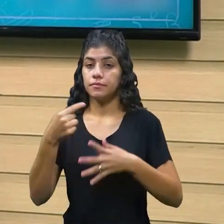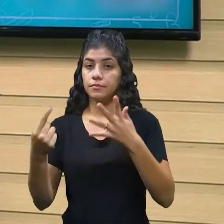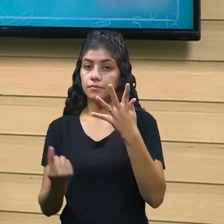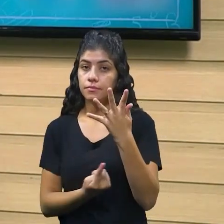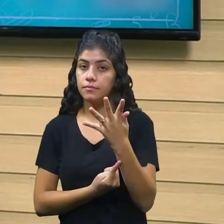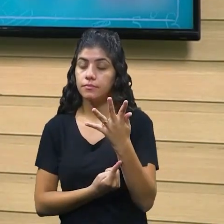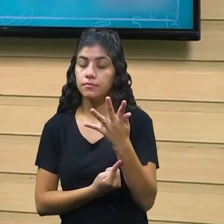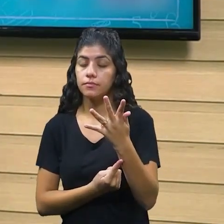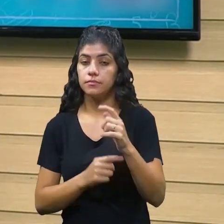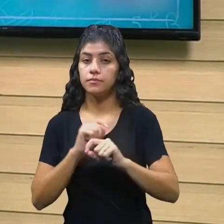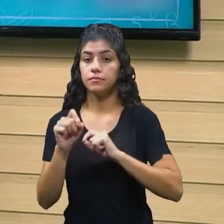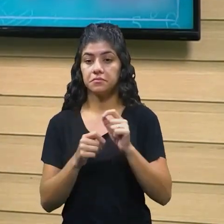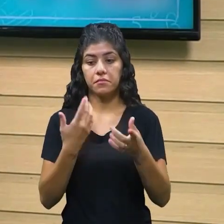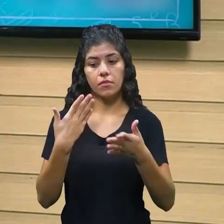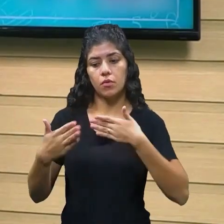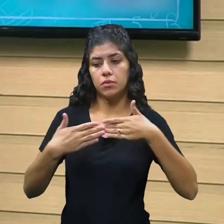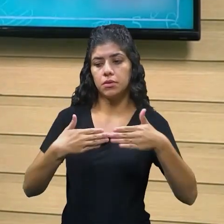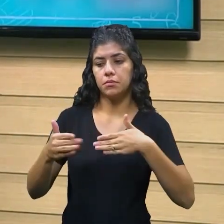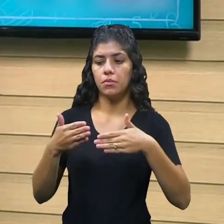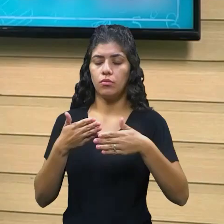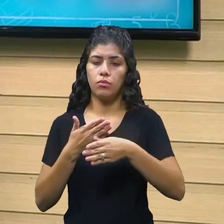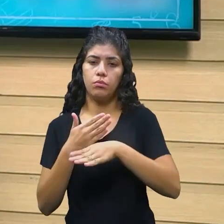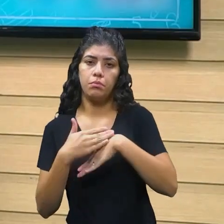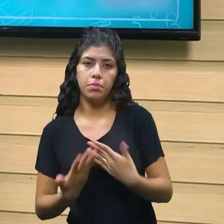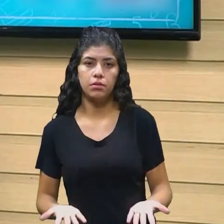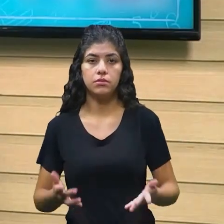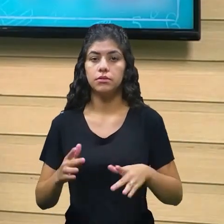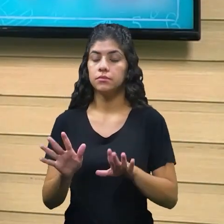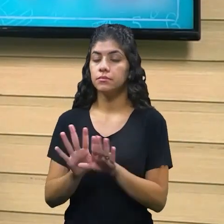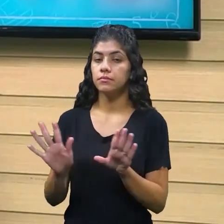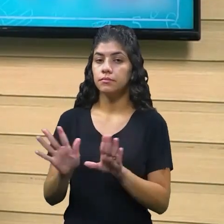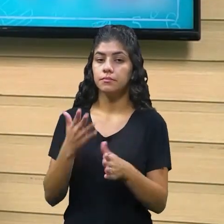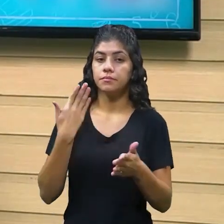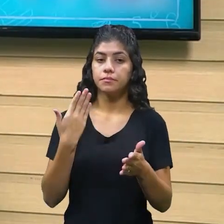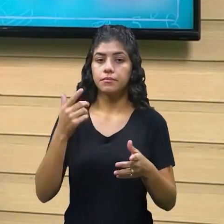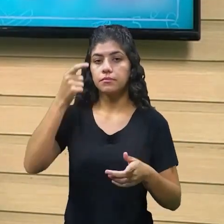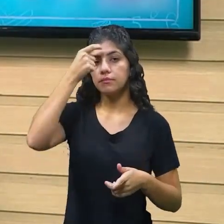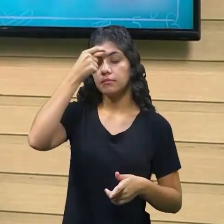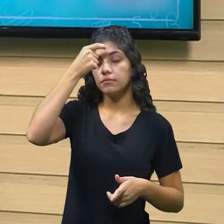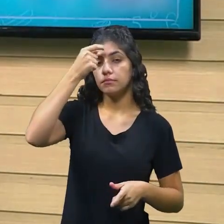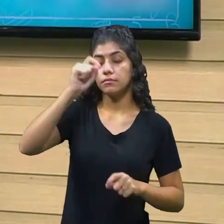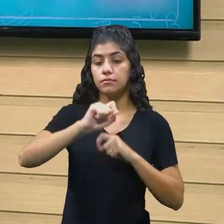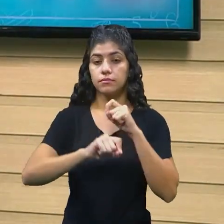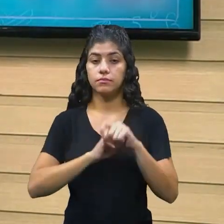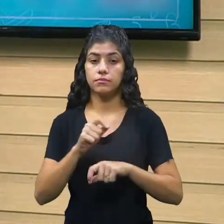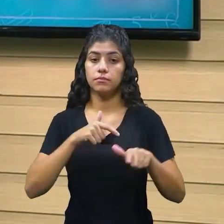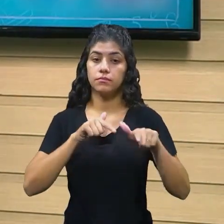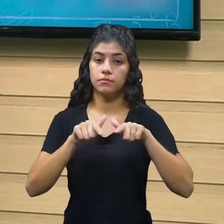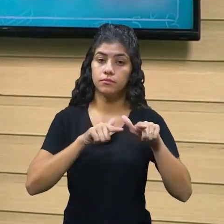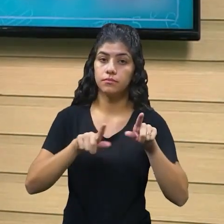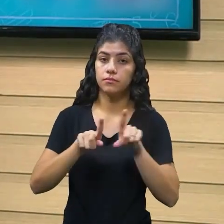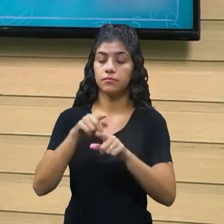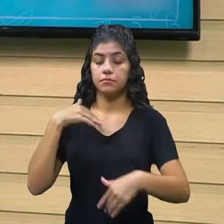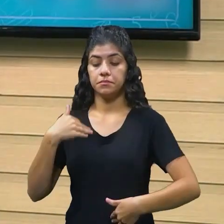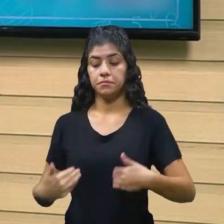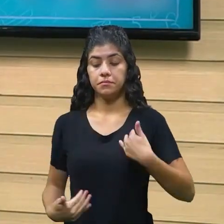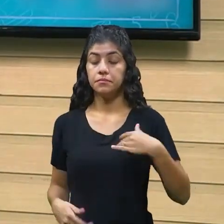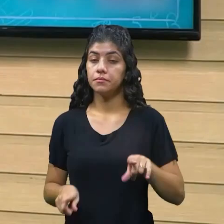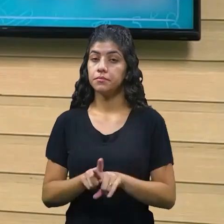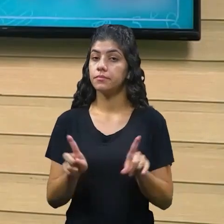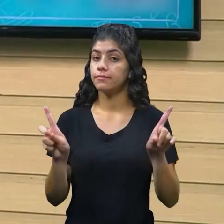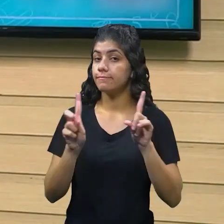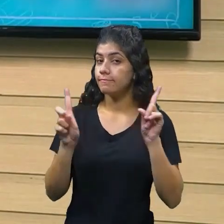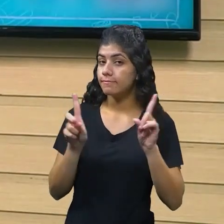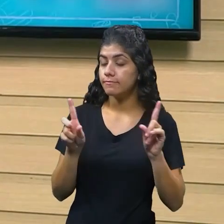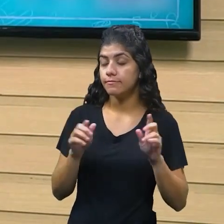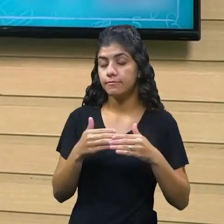para que você não se perca no meio do caminho e considere trabalhos intelectuais como trabalhos físicos.